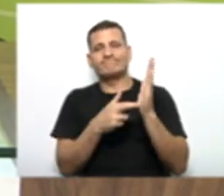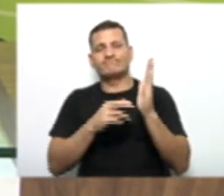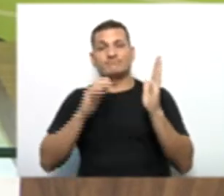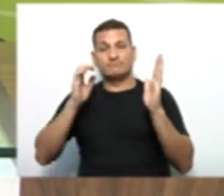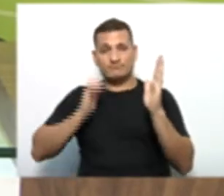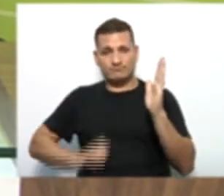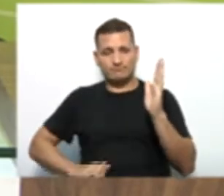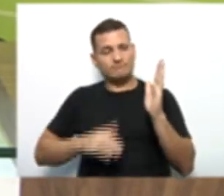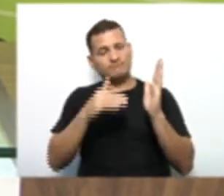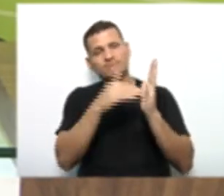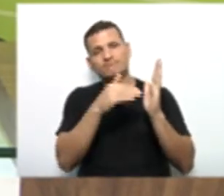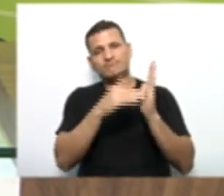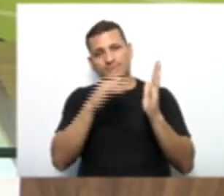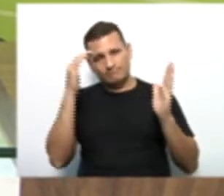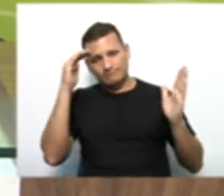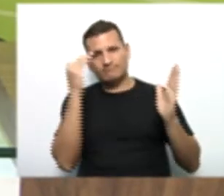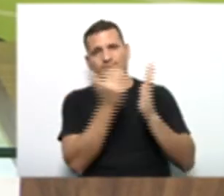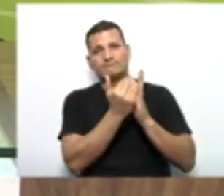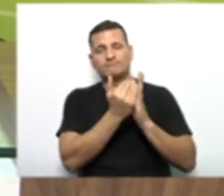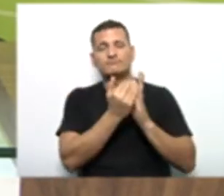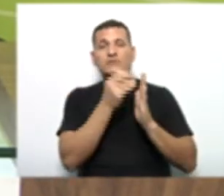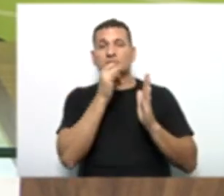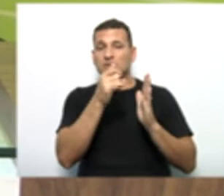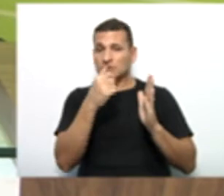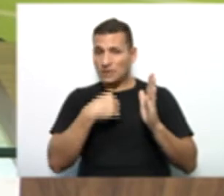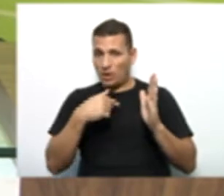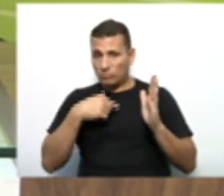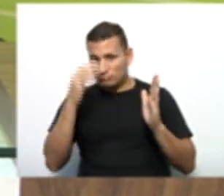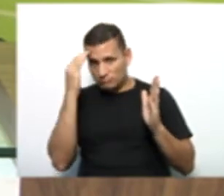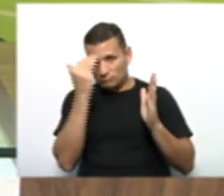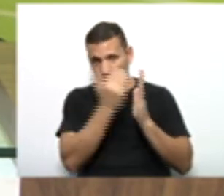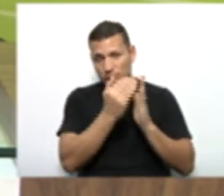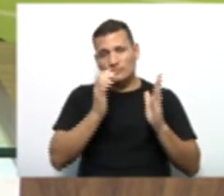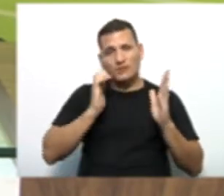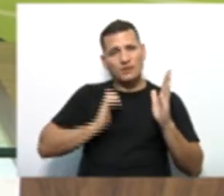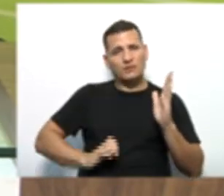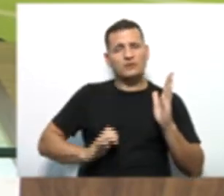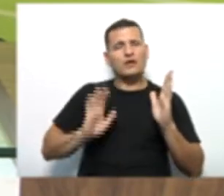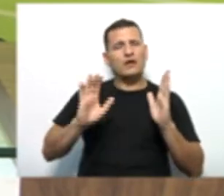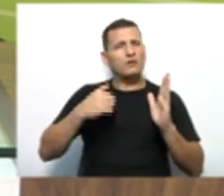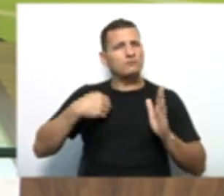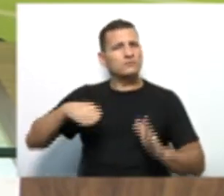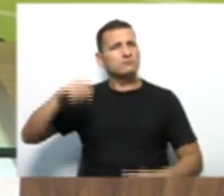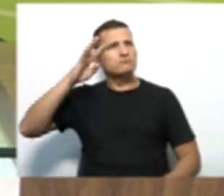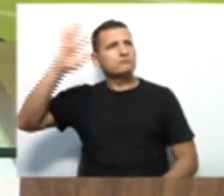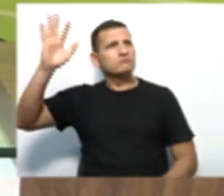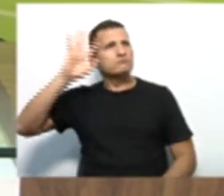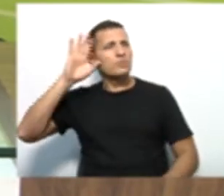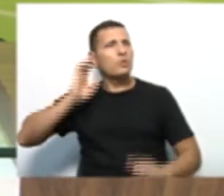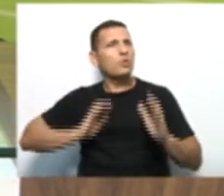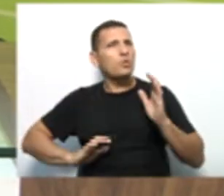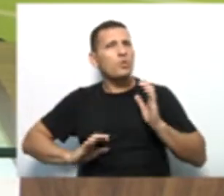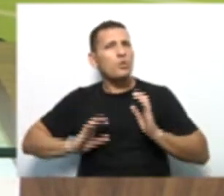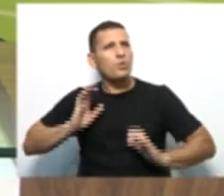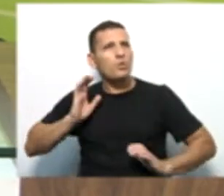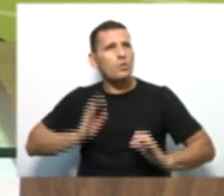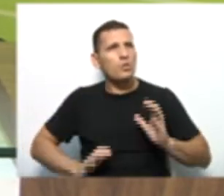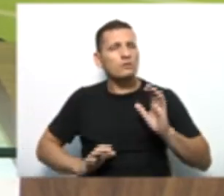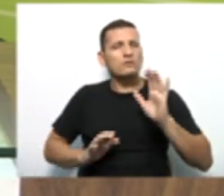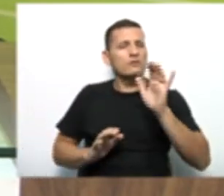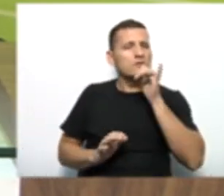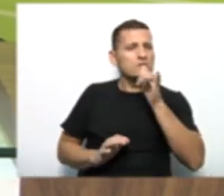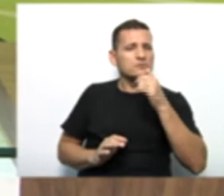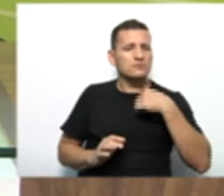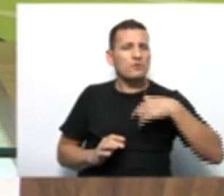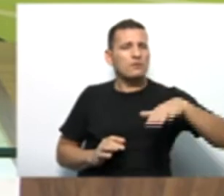E para que eu siga um princípio ético, eu preciso refletir sobre as minhas ações. Quando eu estou no meu ambiente de trabalho, eu